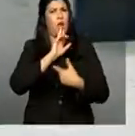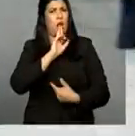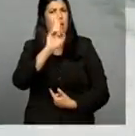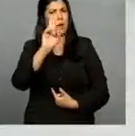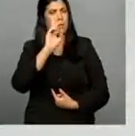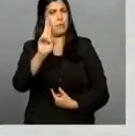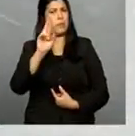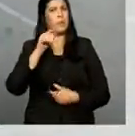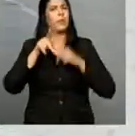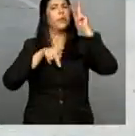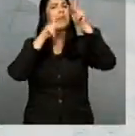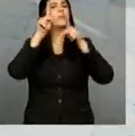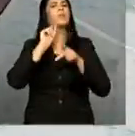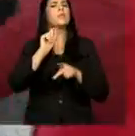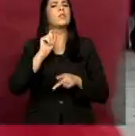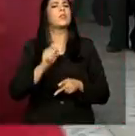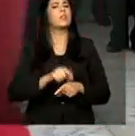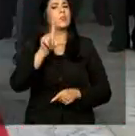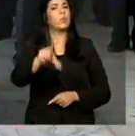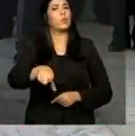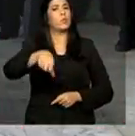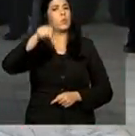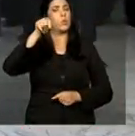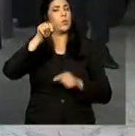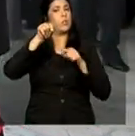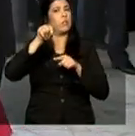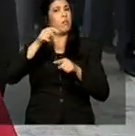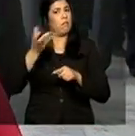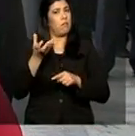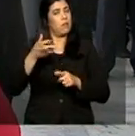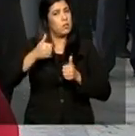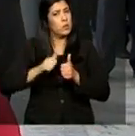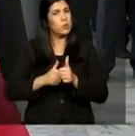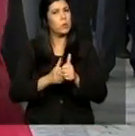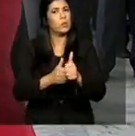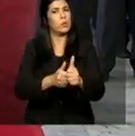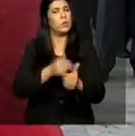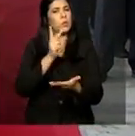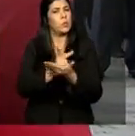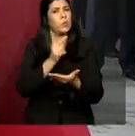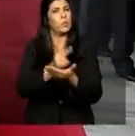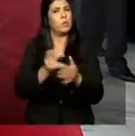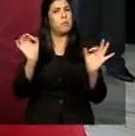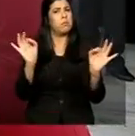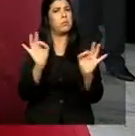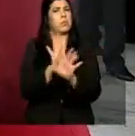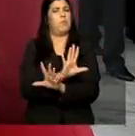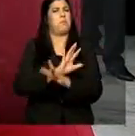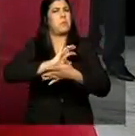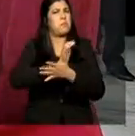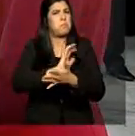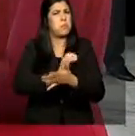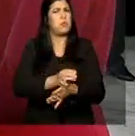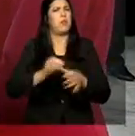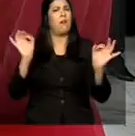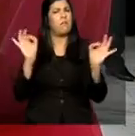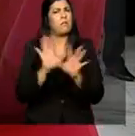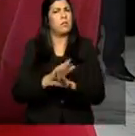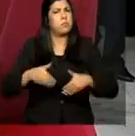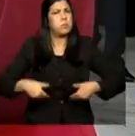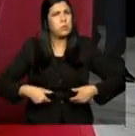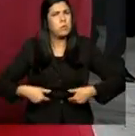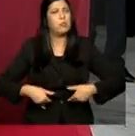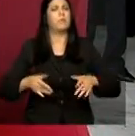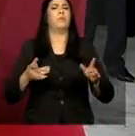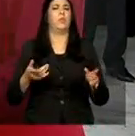claro quando se opta pelo seguimento dessa escolha de combate à desigualdade, combate à pobreza e à fome. Cabe